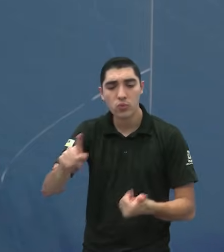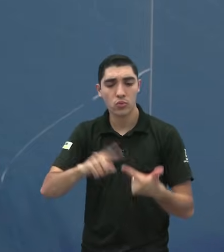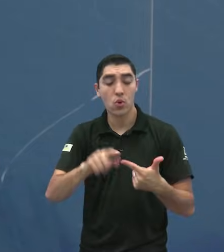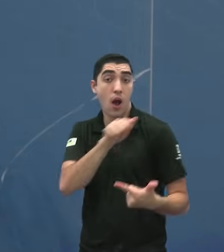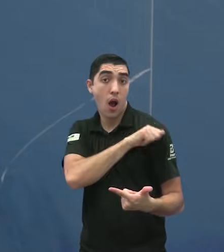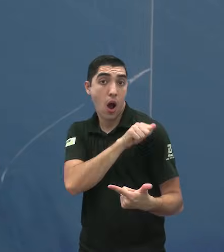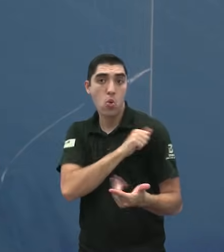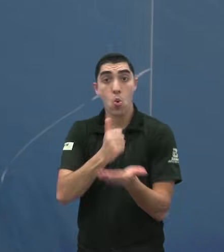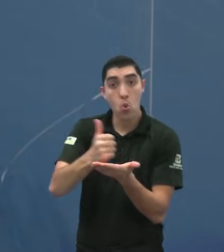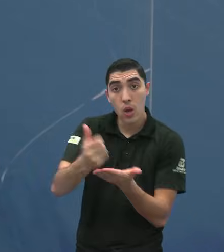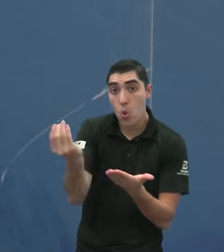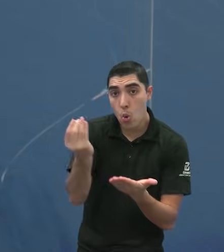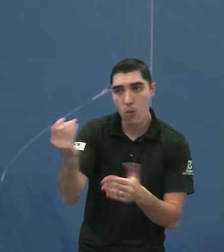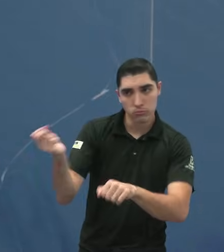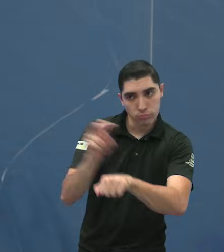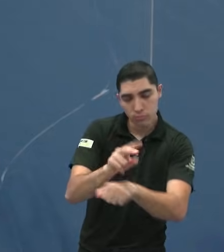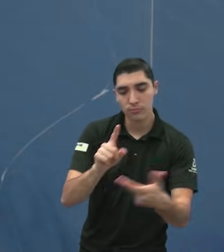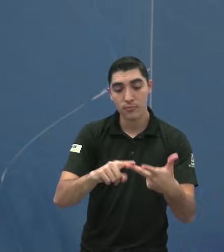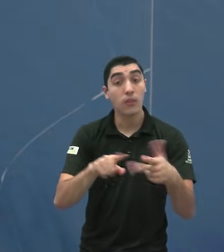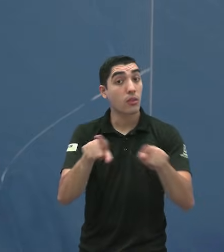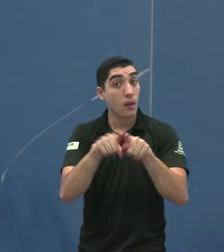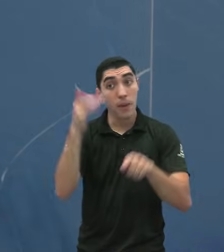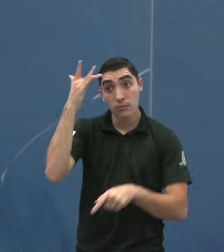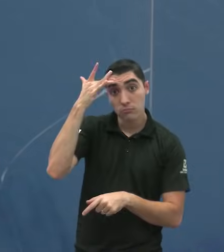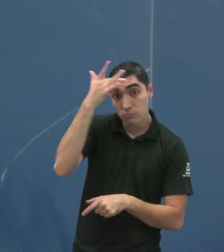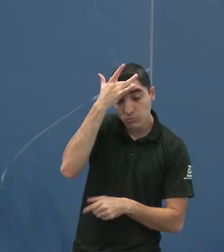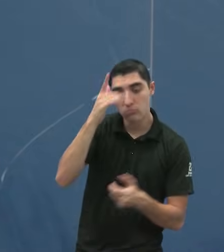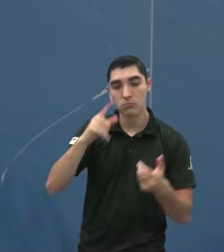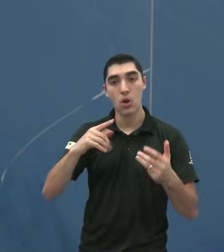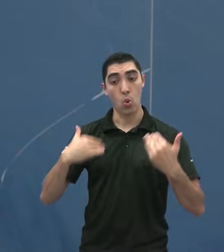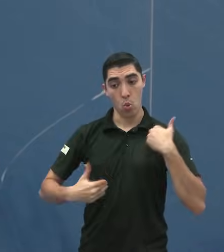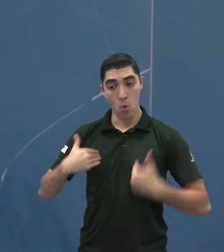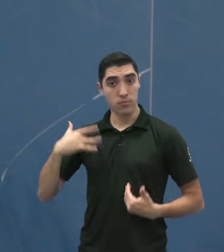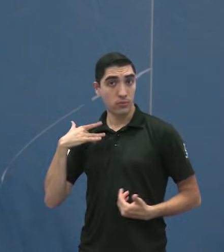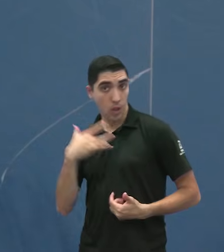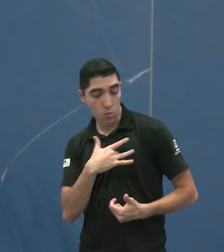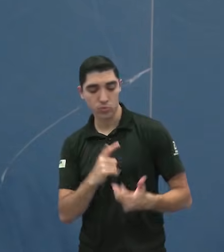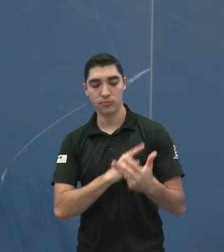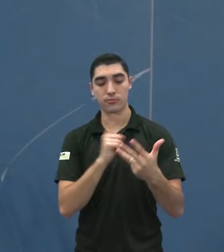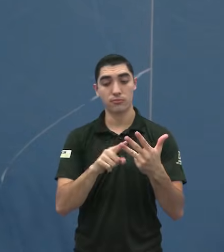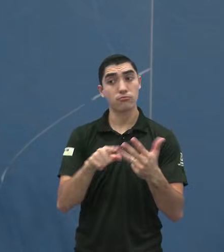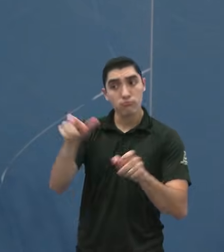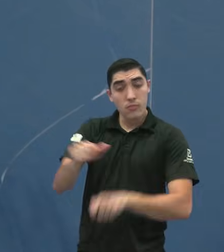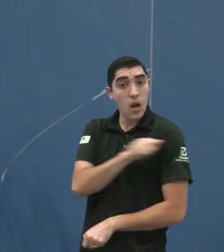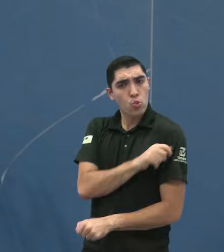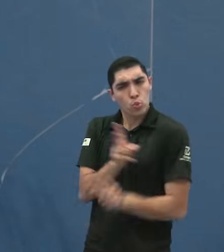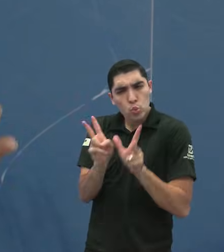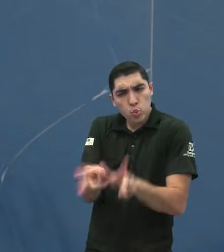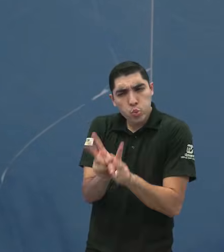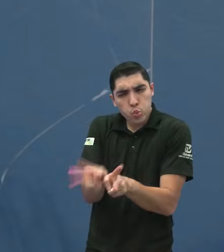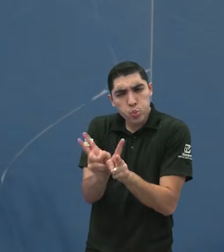de aluno, para a questão da saúde mental e da saúde física, da permanência estudantil.